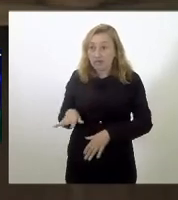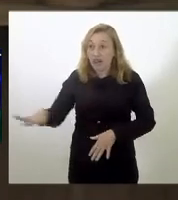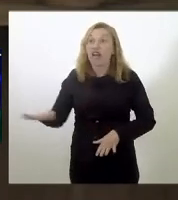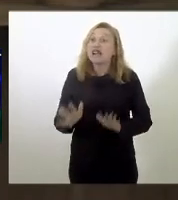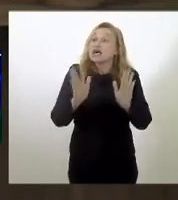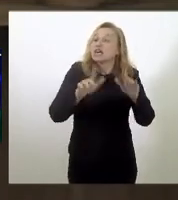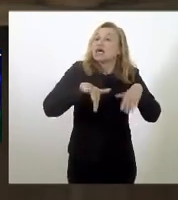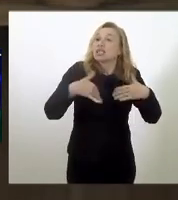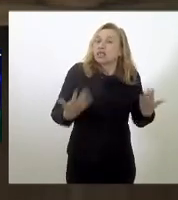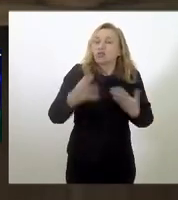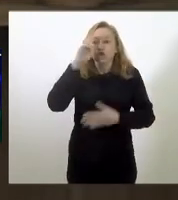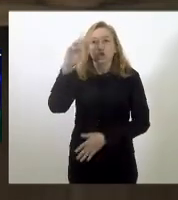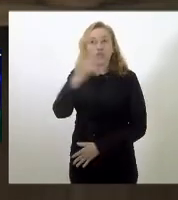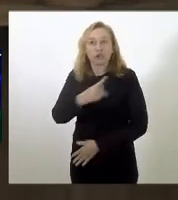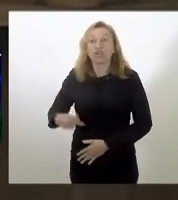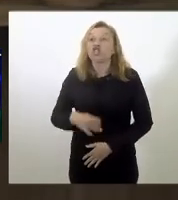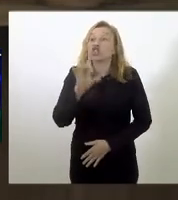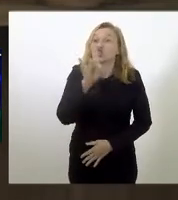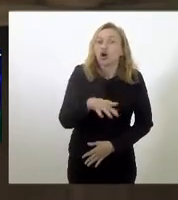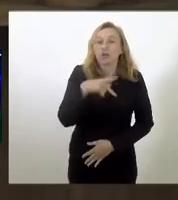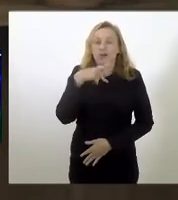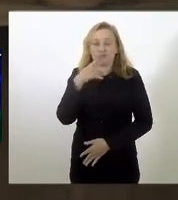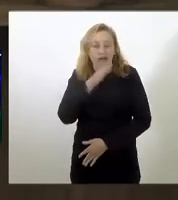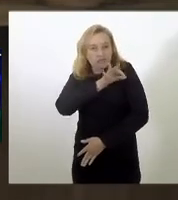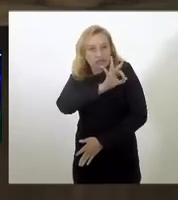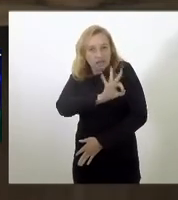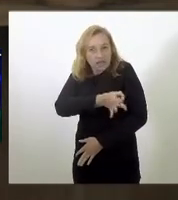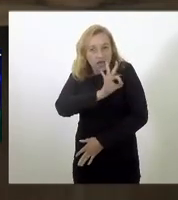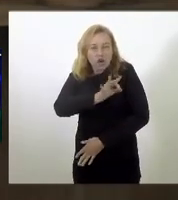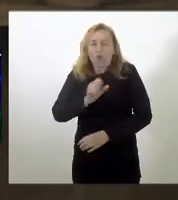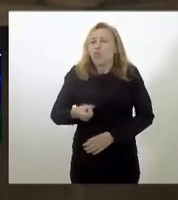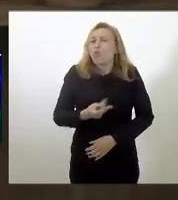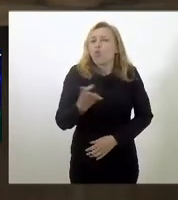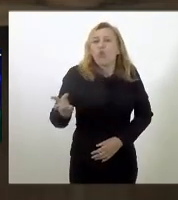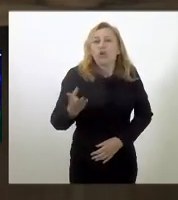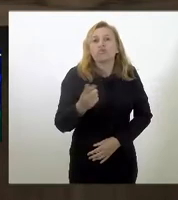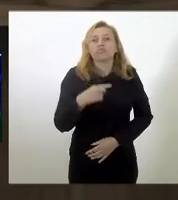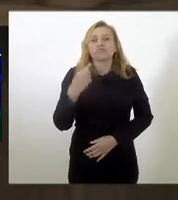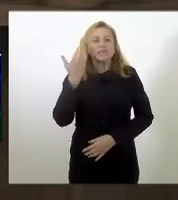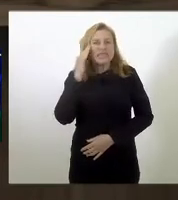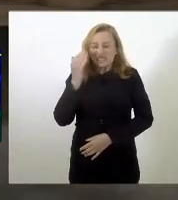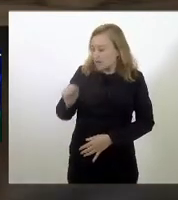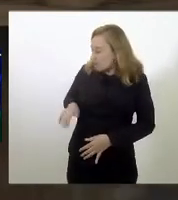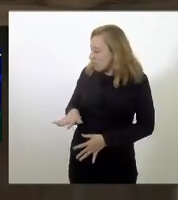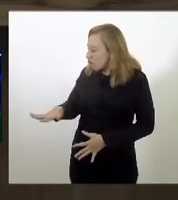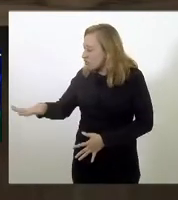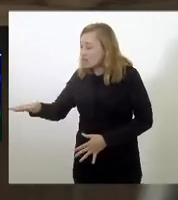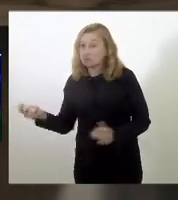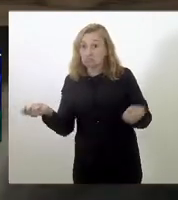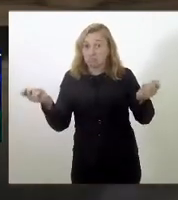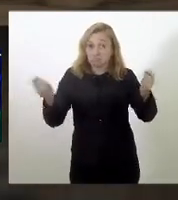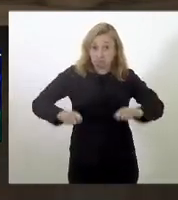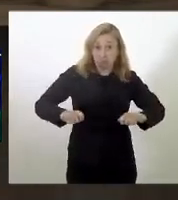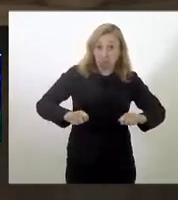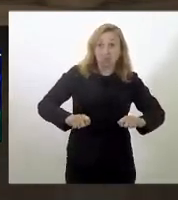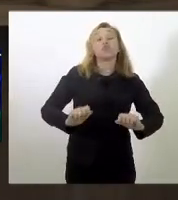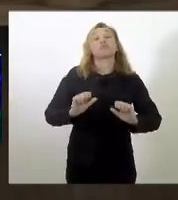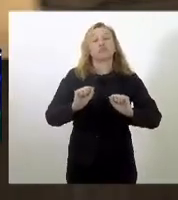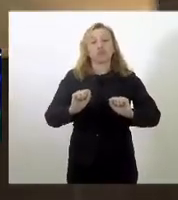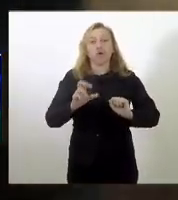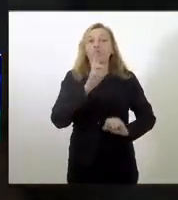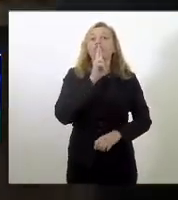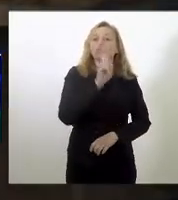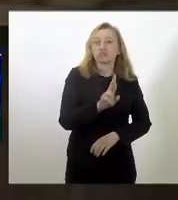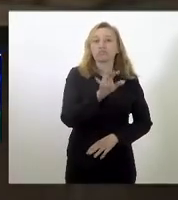aqui, senhor presidente, só para deixar evidente o quanto que entender a favela na sua potencialidade traz